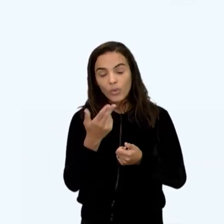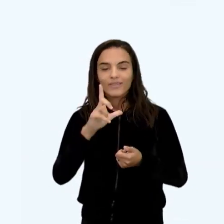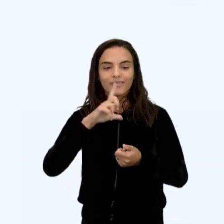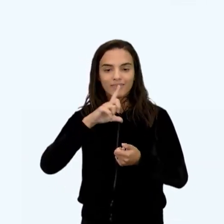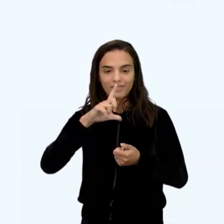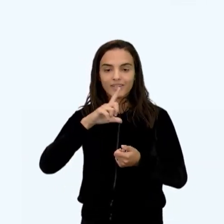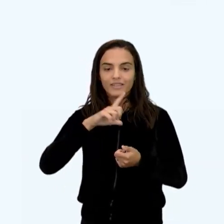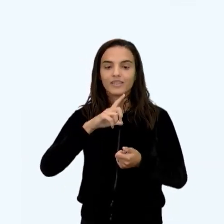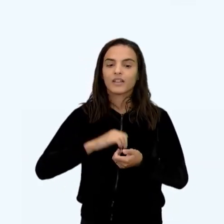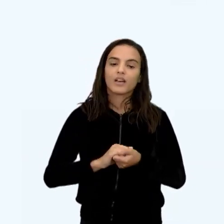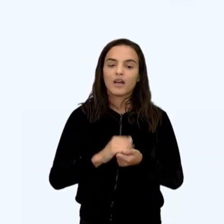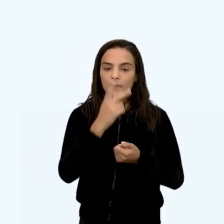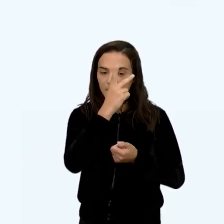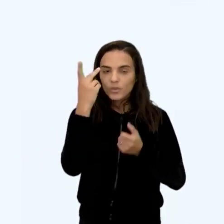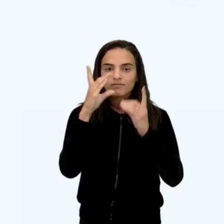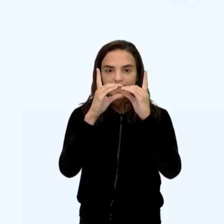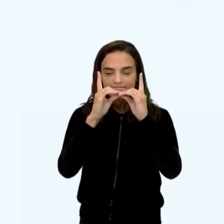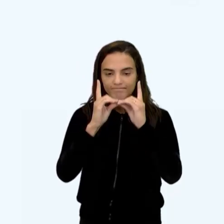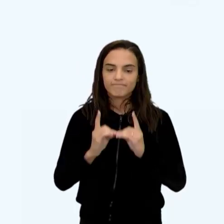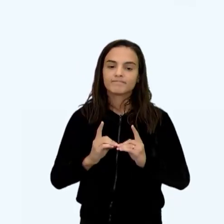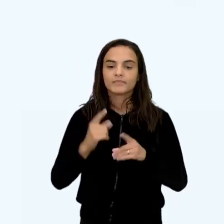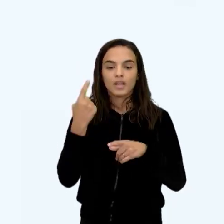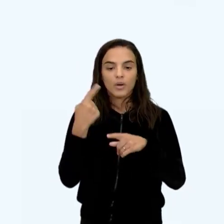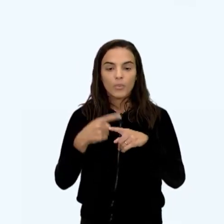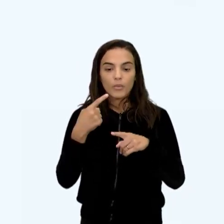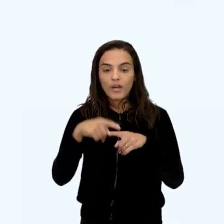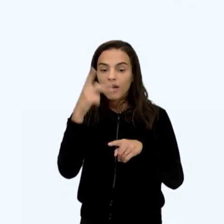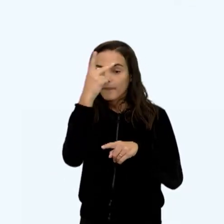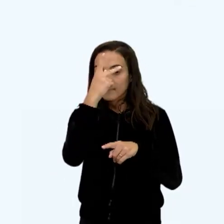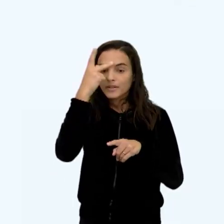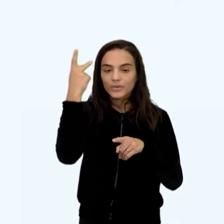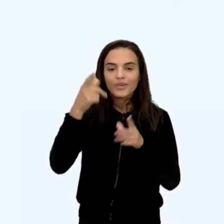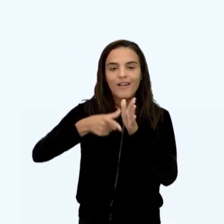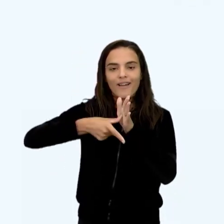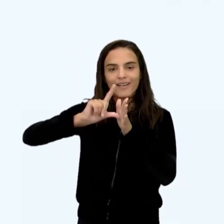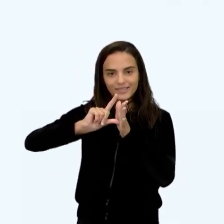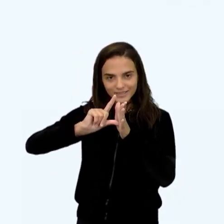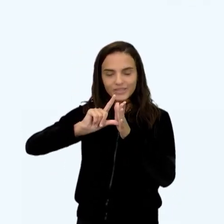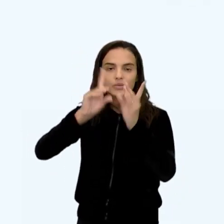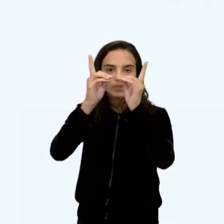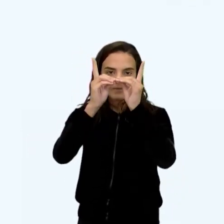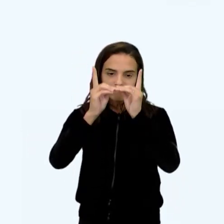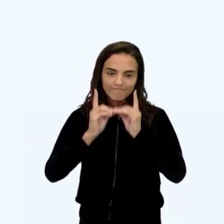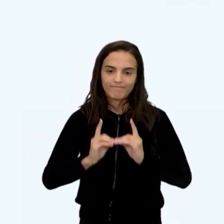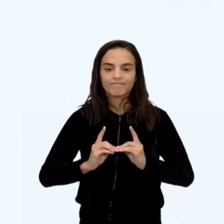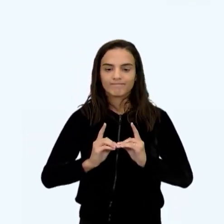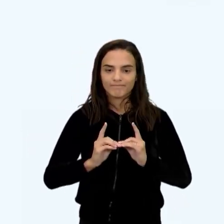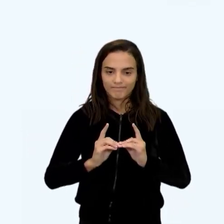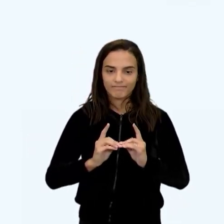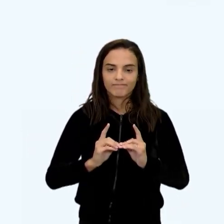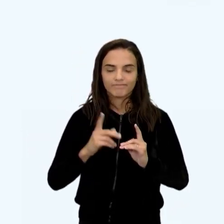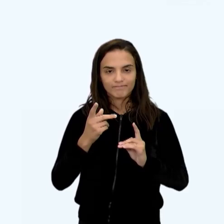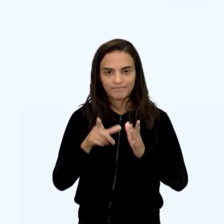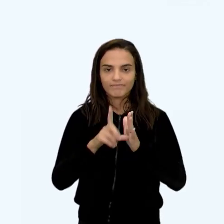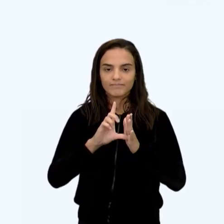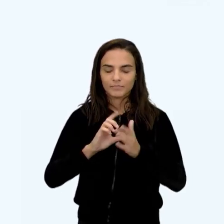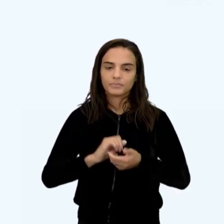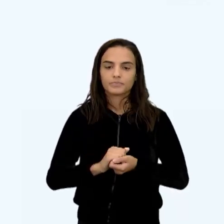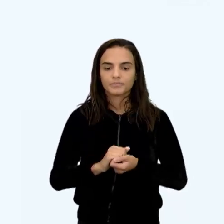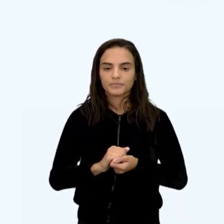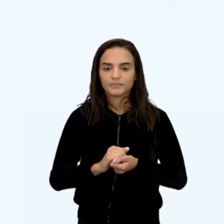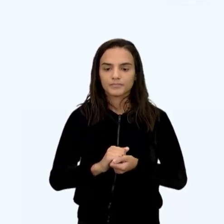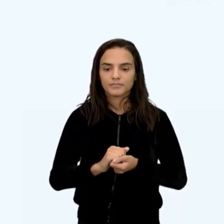pessoa com deficiência, porque a pessoa vem antes gosto da deficiência.